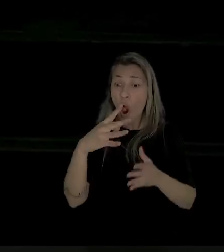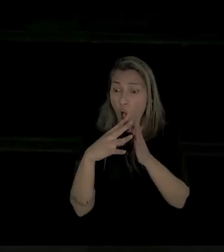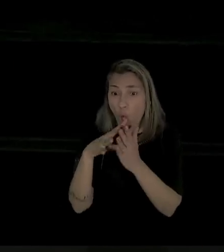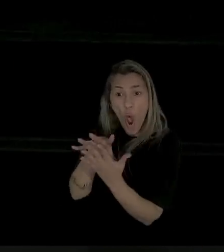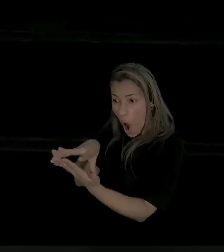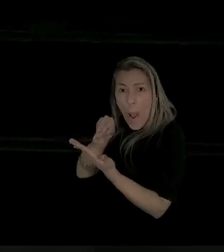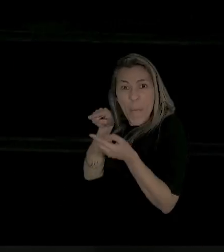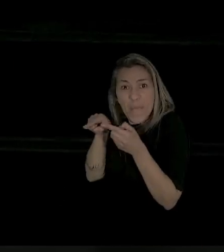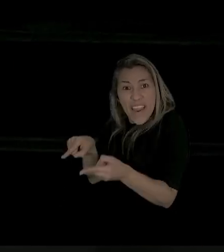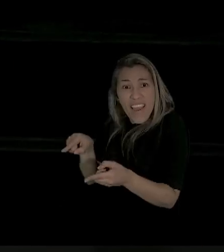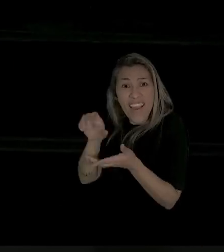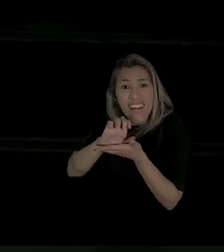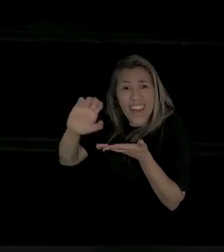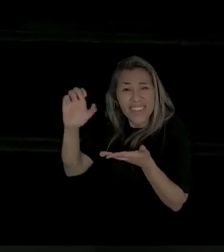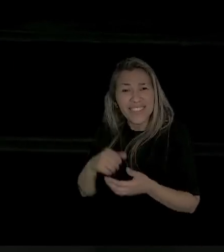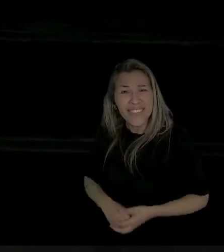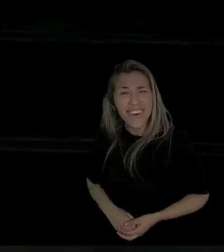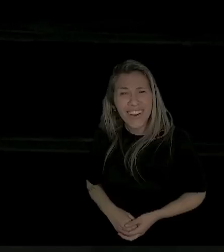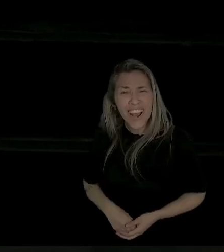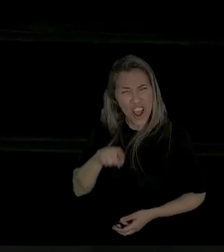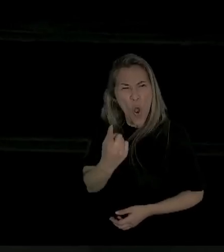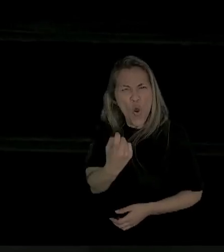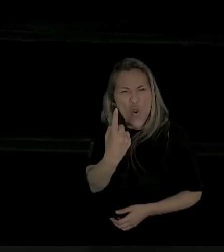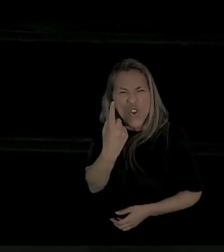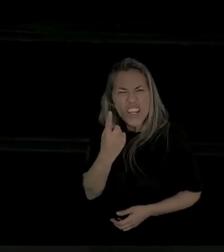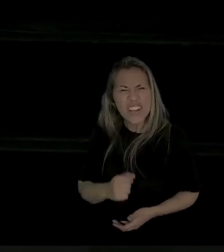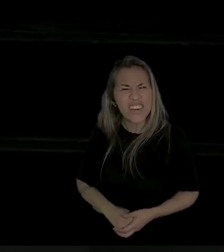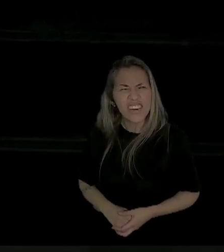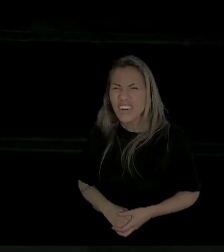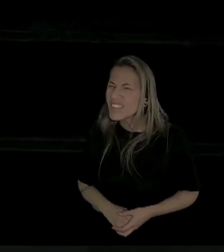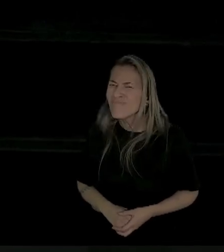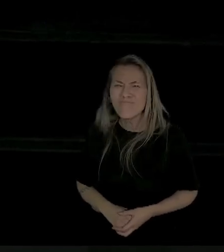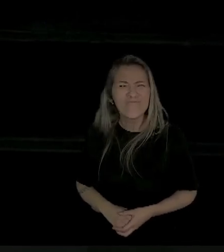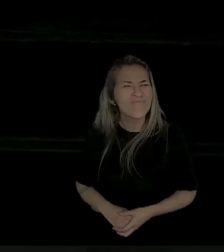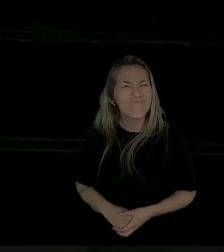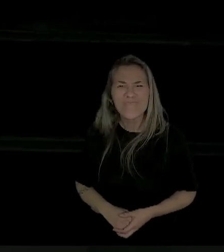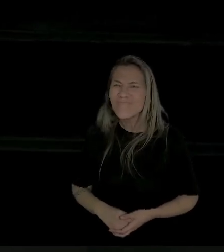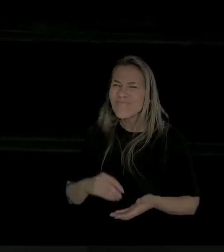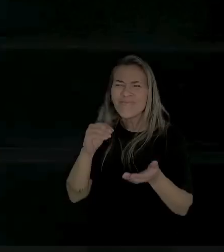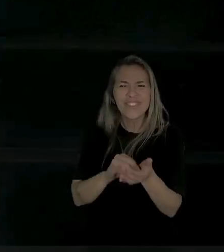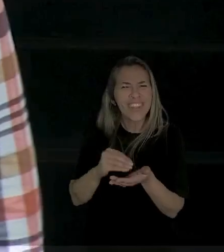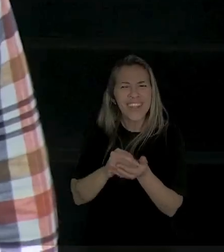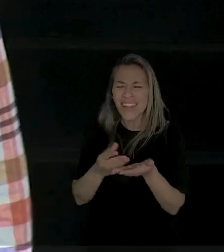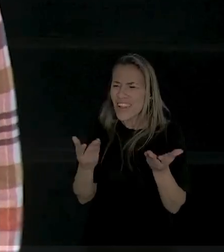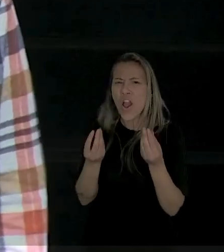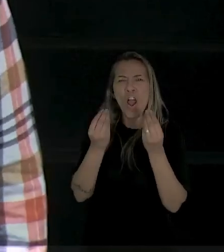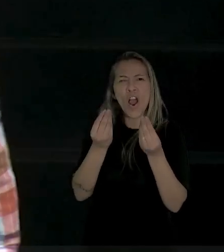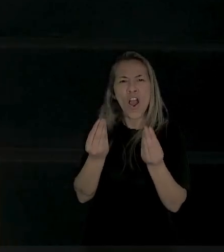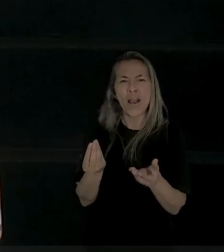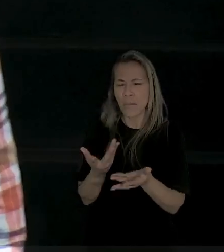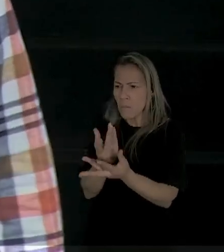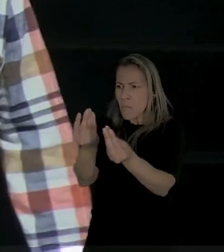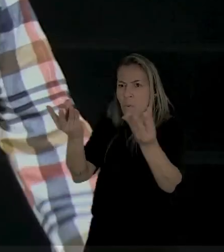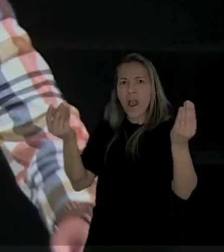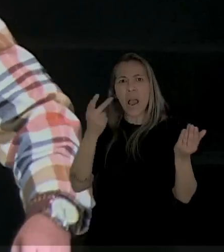o reino de Deus tem a ver com você? Quantos estão sem comer na caverna? Quantos estão sem beber, morrendo de